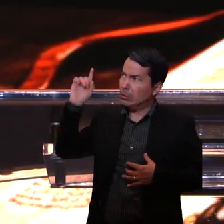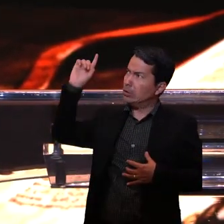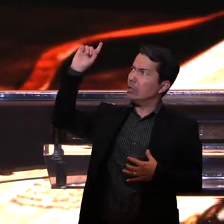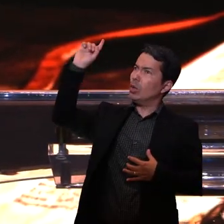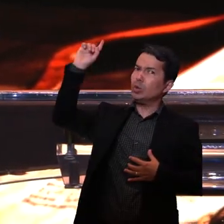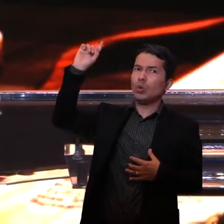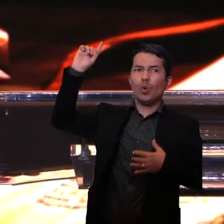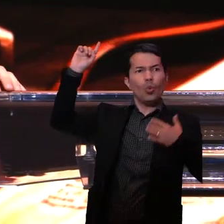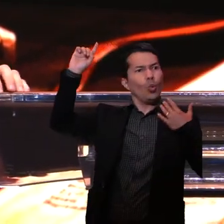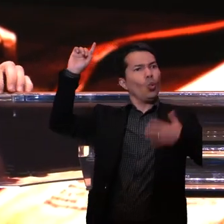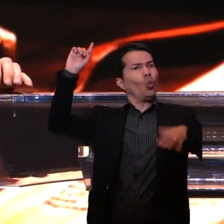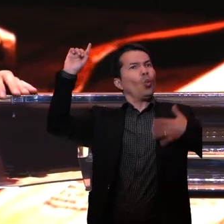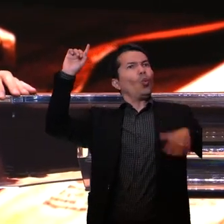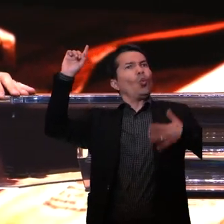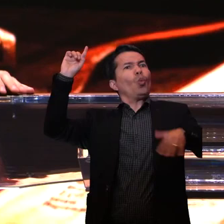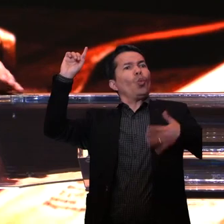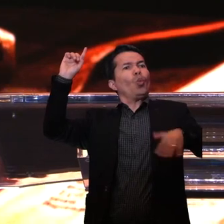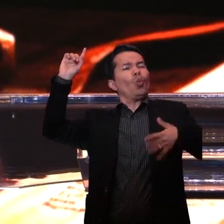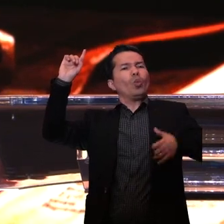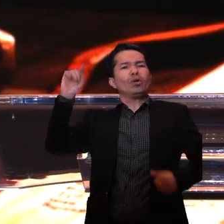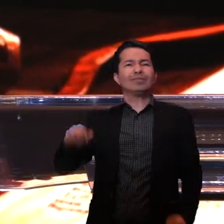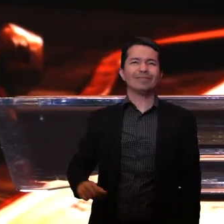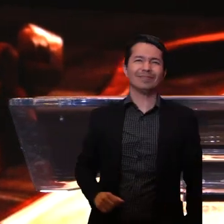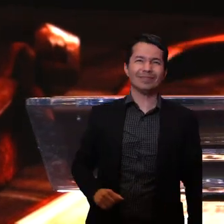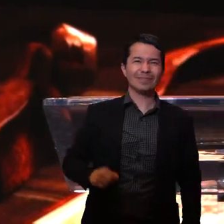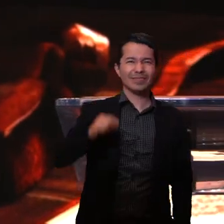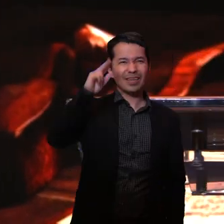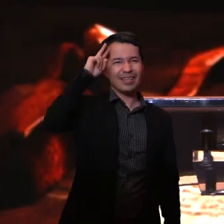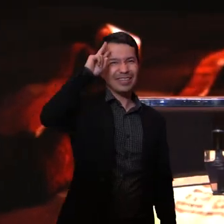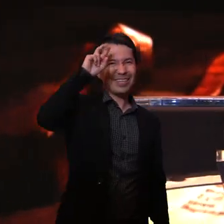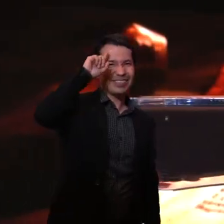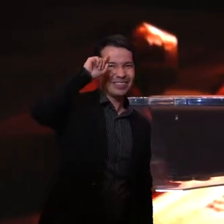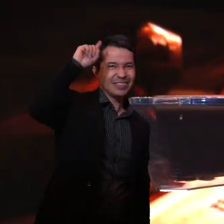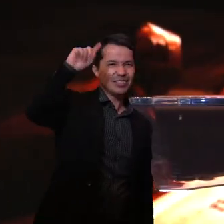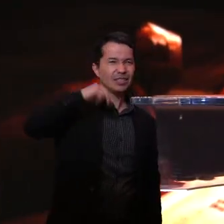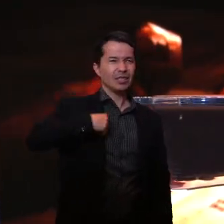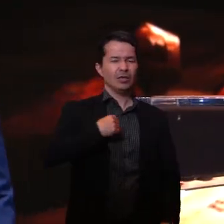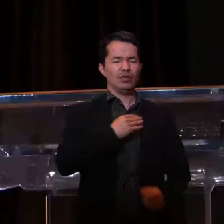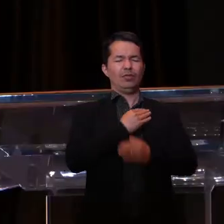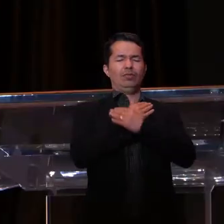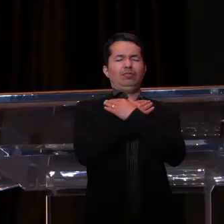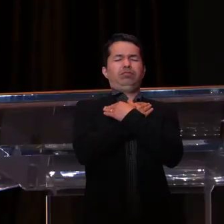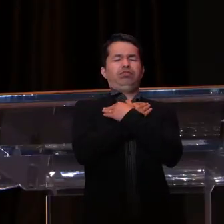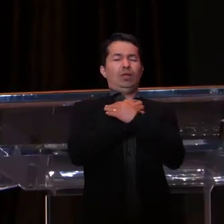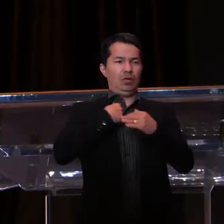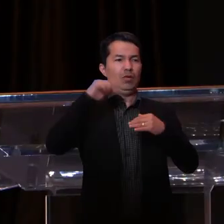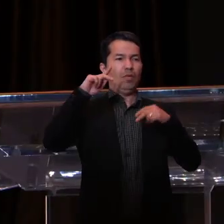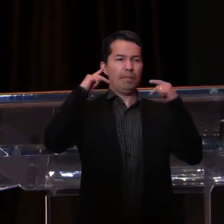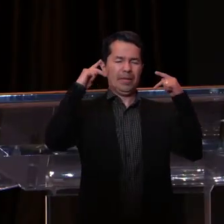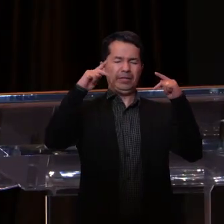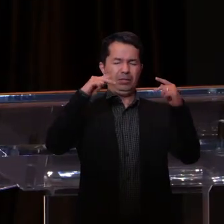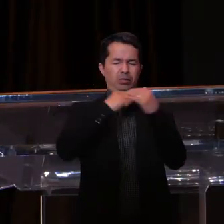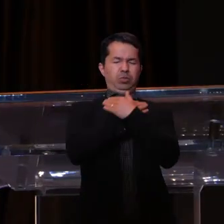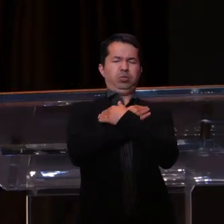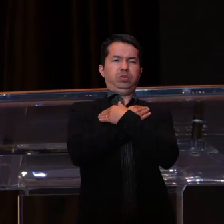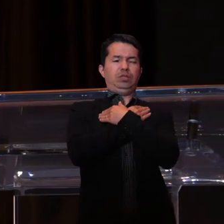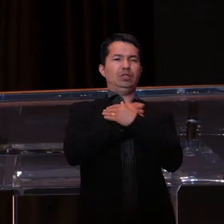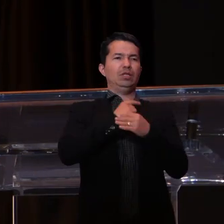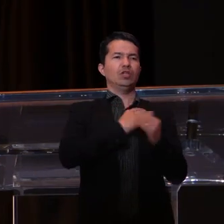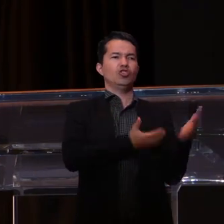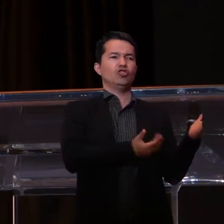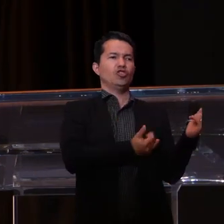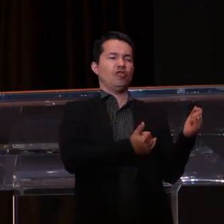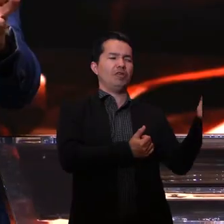terminando o sermão de um funeral, chega um jovem bravo para conversar comigo e ele me pergunta: como você pode falar com